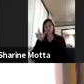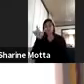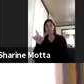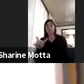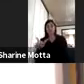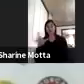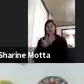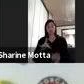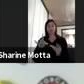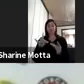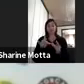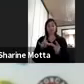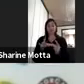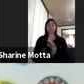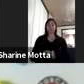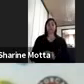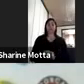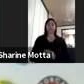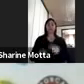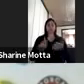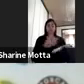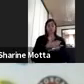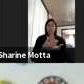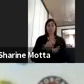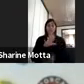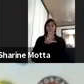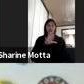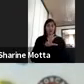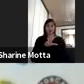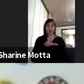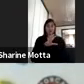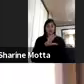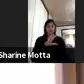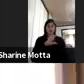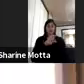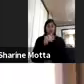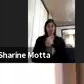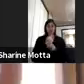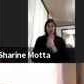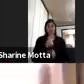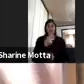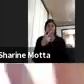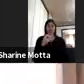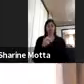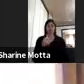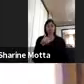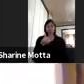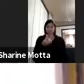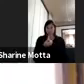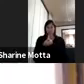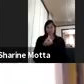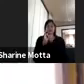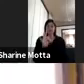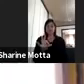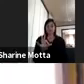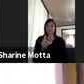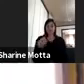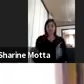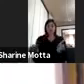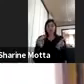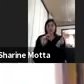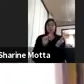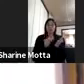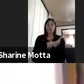pessoas. A partir da edição dessa lei, o nosso Código Penal, inclusive,